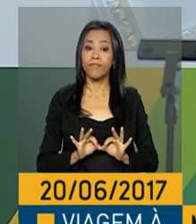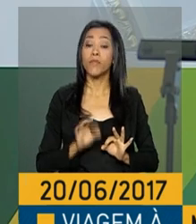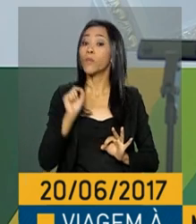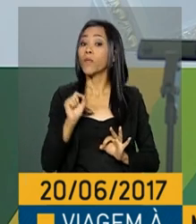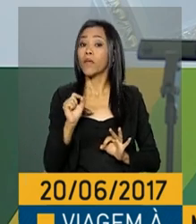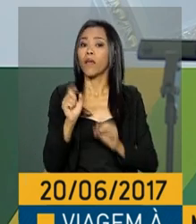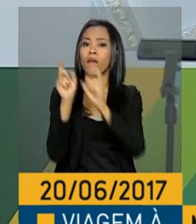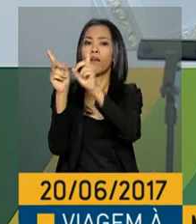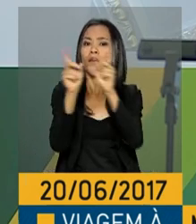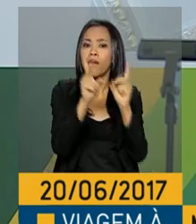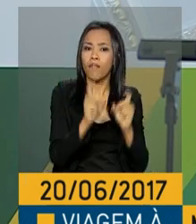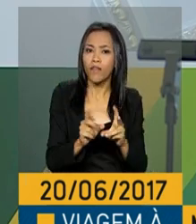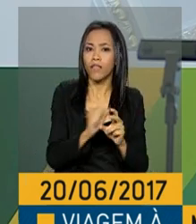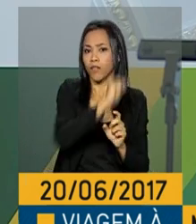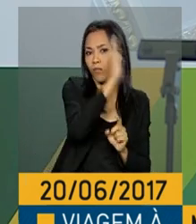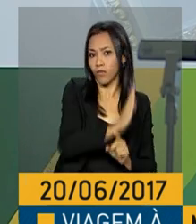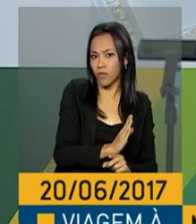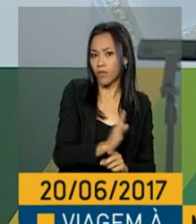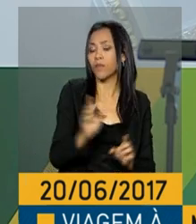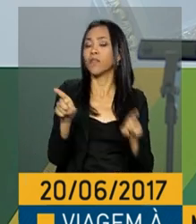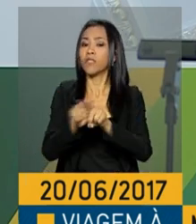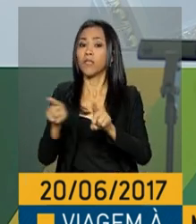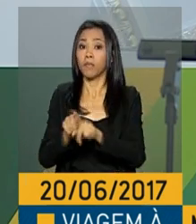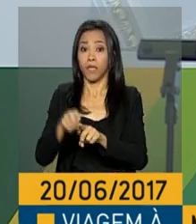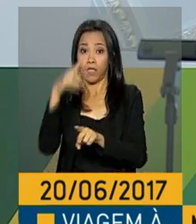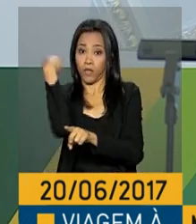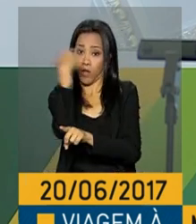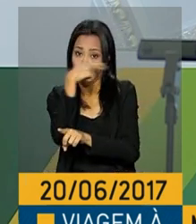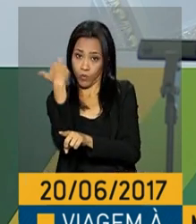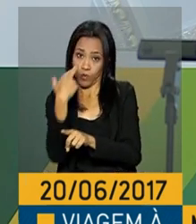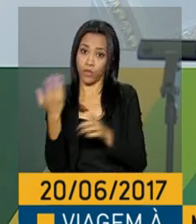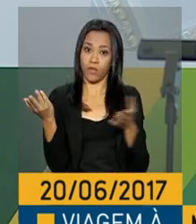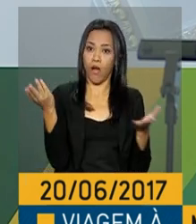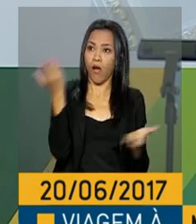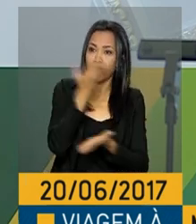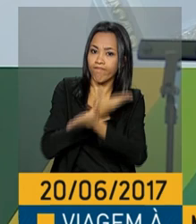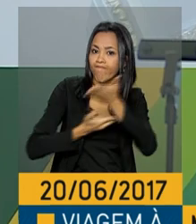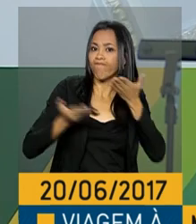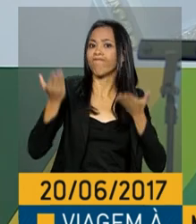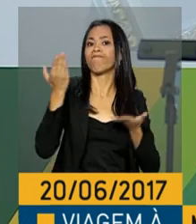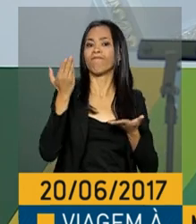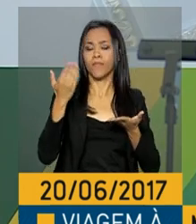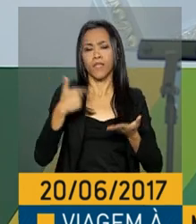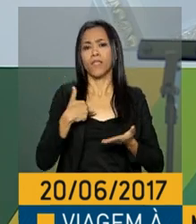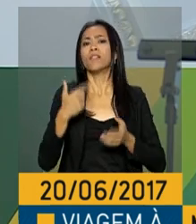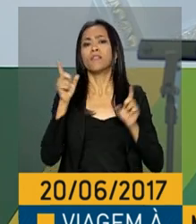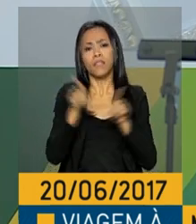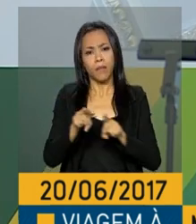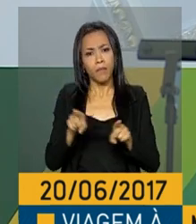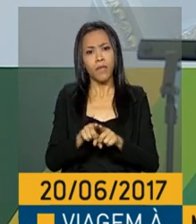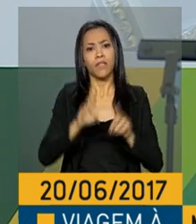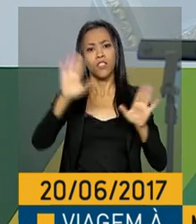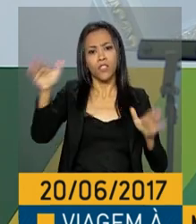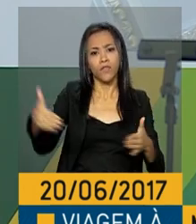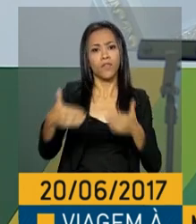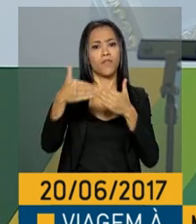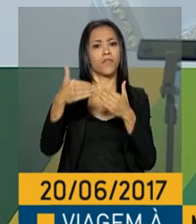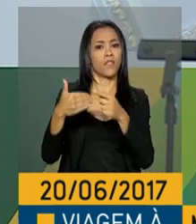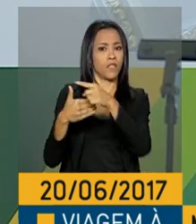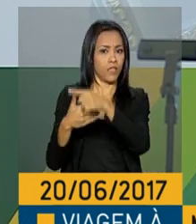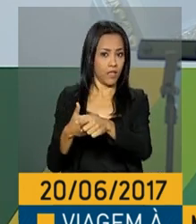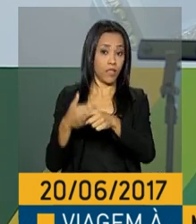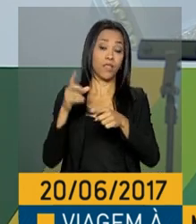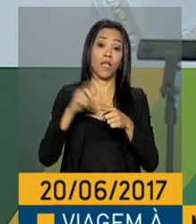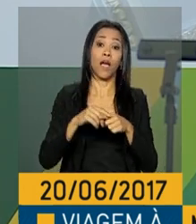mercado brasileiro e o mercado russo. Anteriormente até estive com o presidente da Duma, do